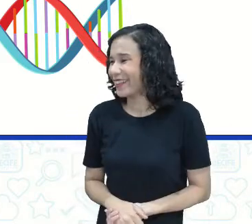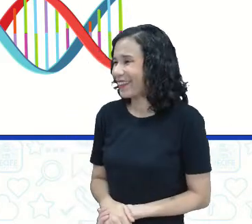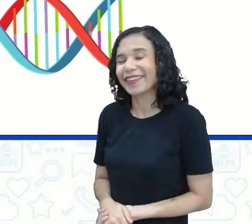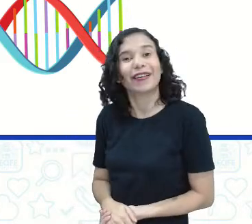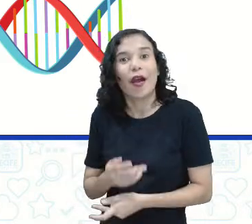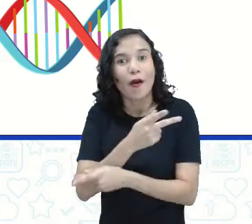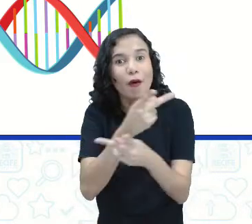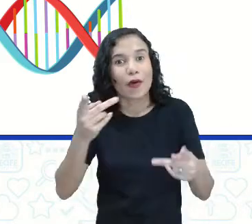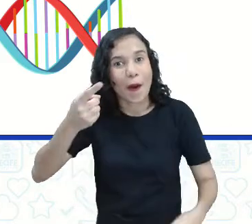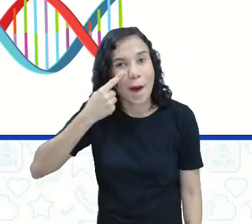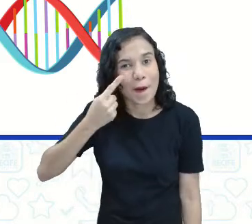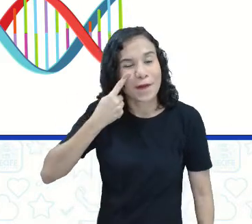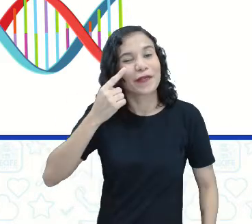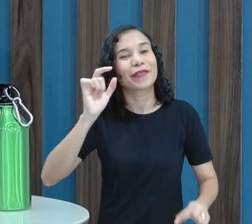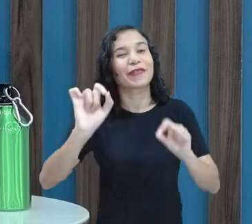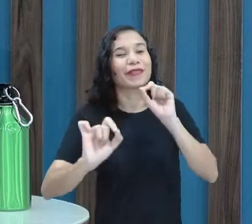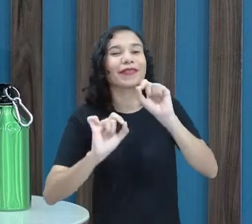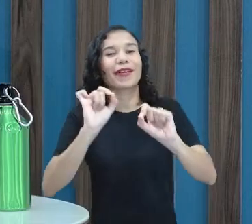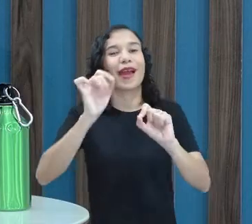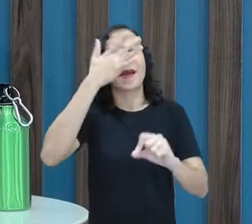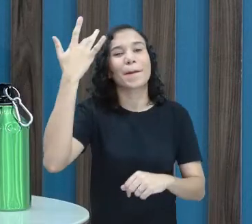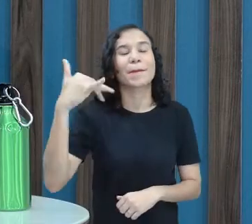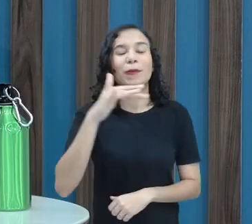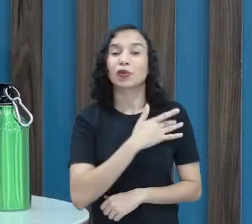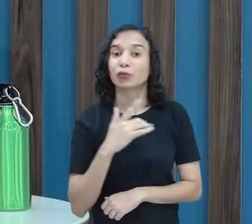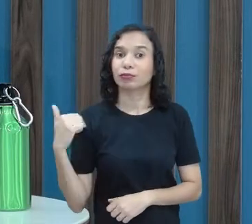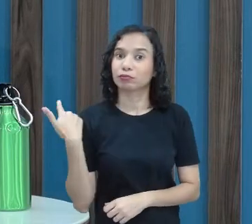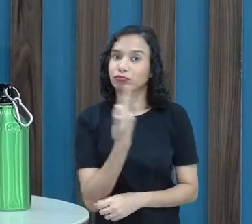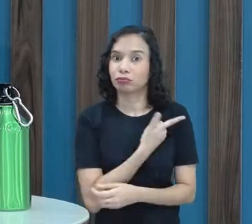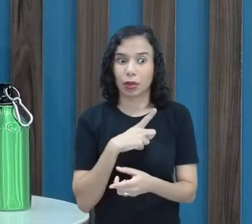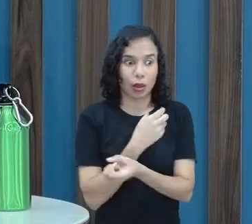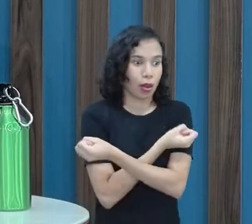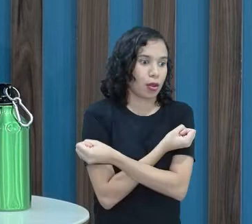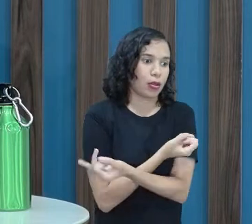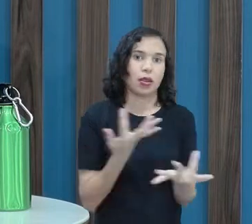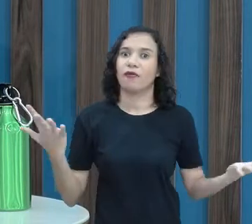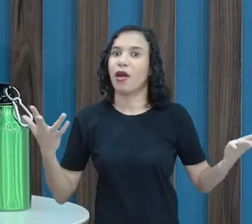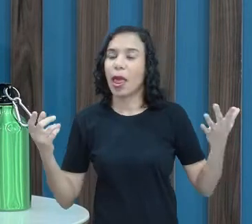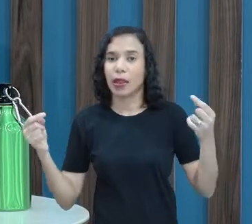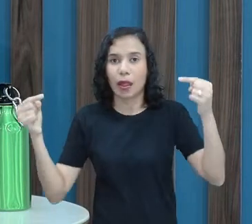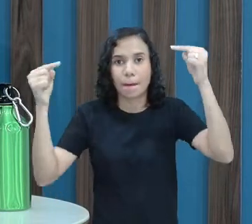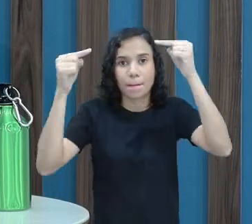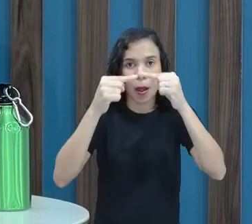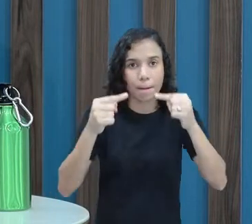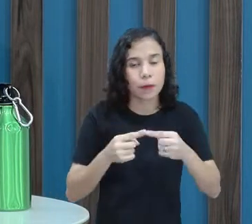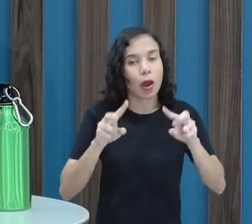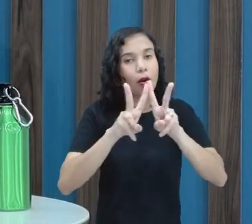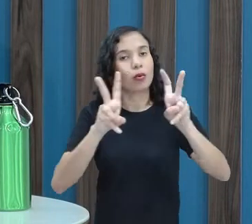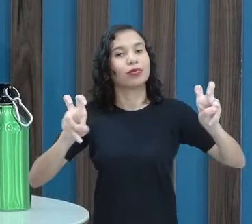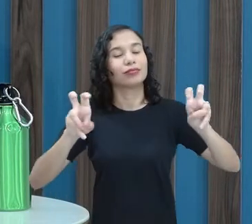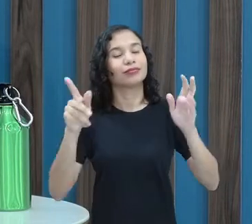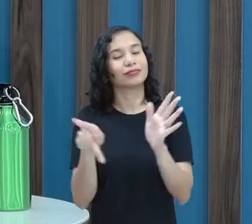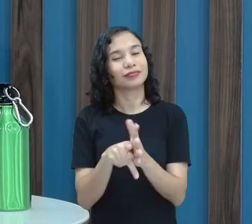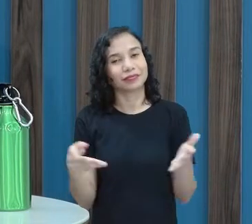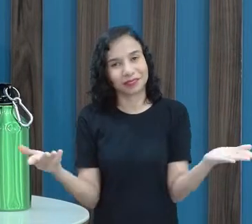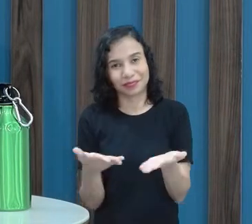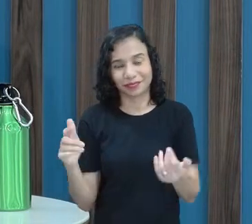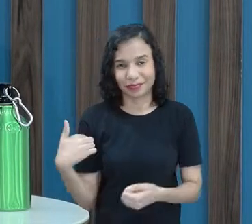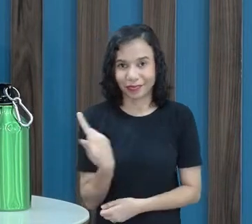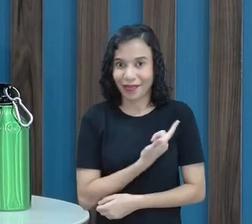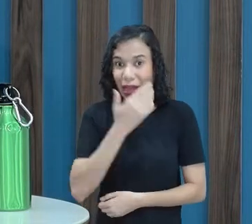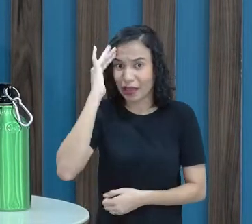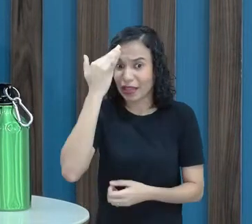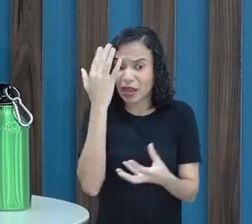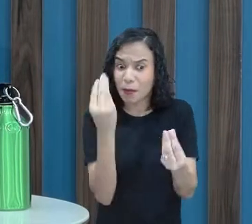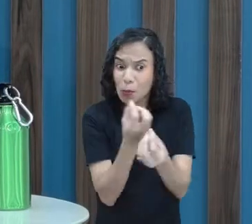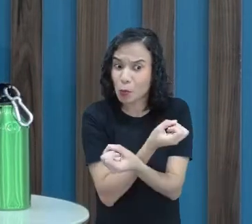Vocês viram aí, né, minha gente, que a gente tem diversas ligações com esse assunto, né? A gente pode entender muita